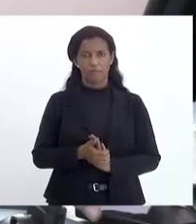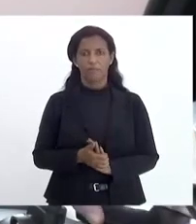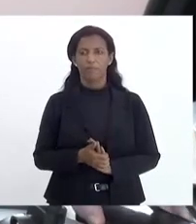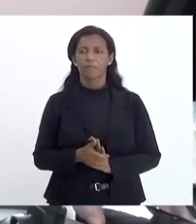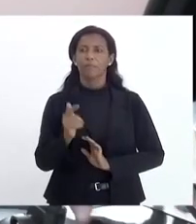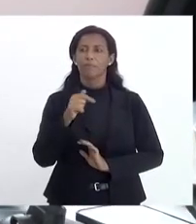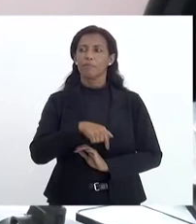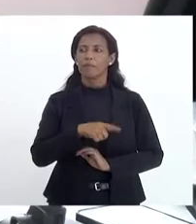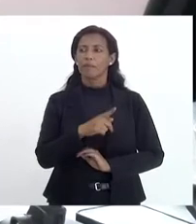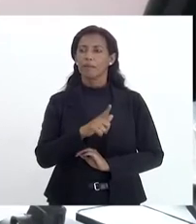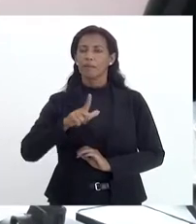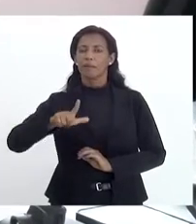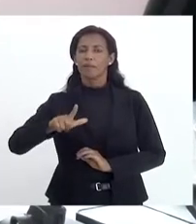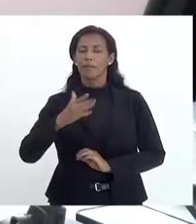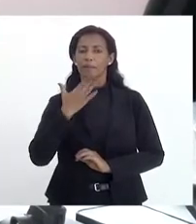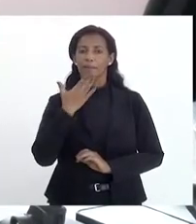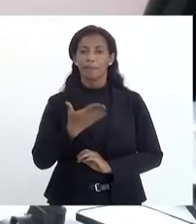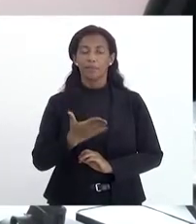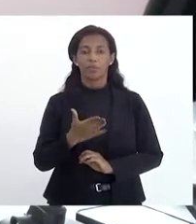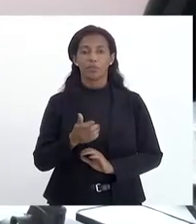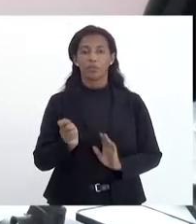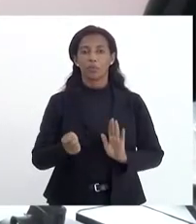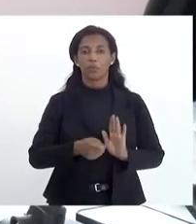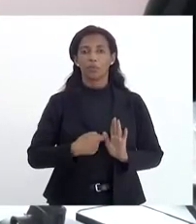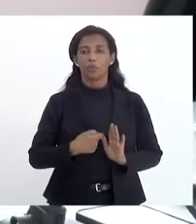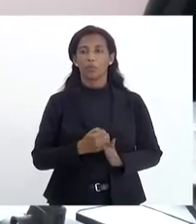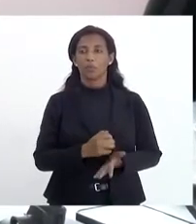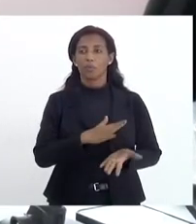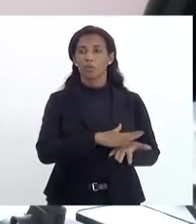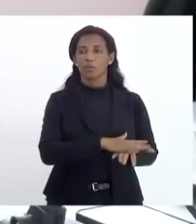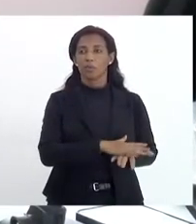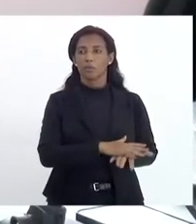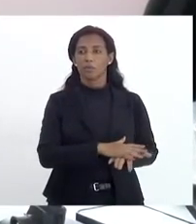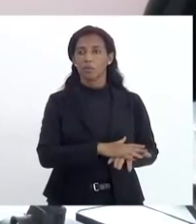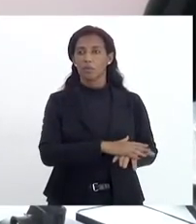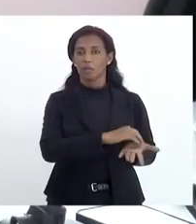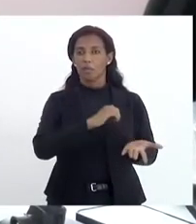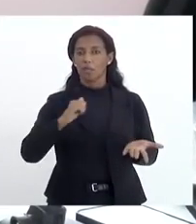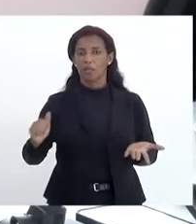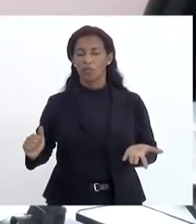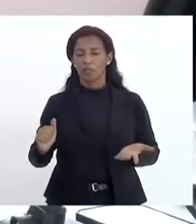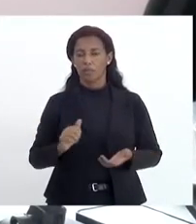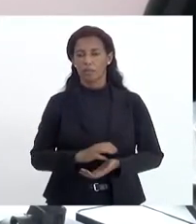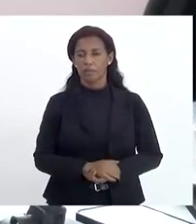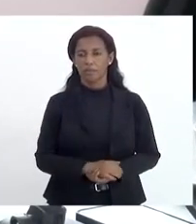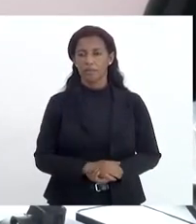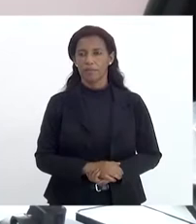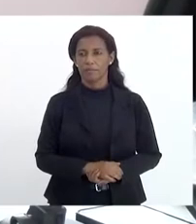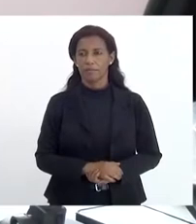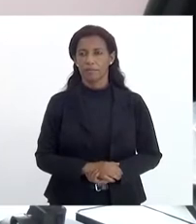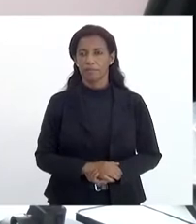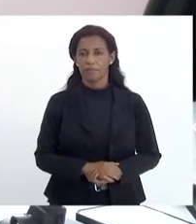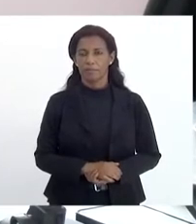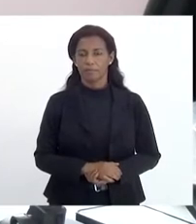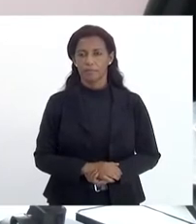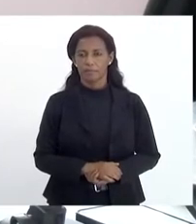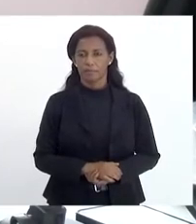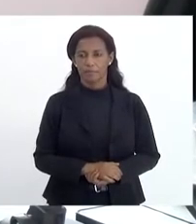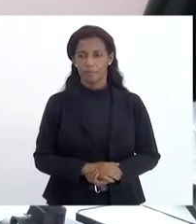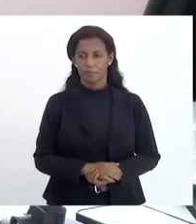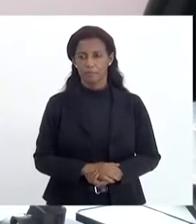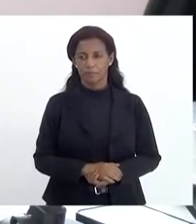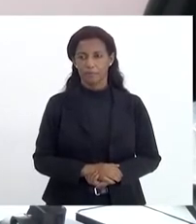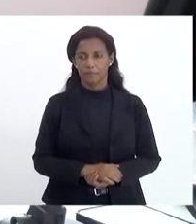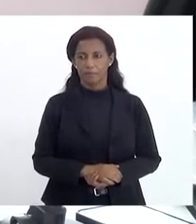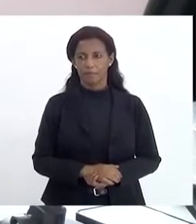Esse projeto, a pedido do autor, está sendo um dos autores retirado de pauta. Qual dos